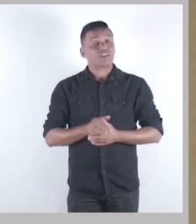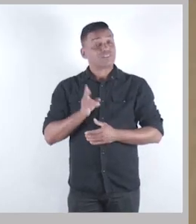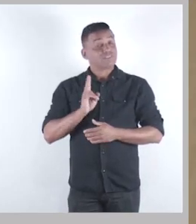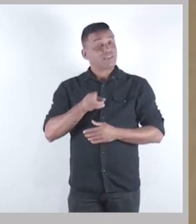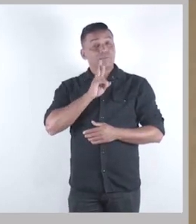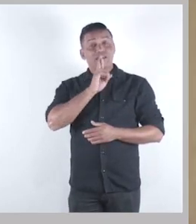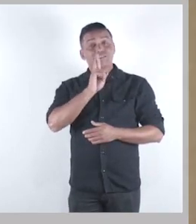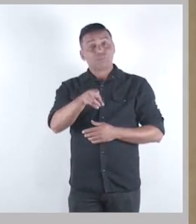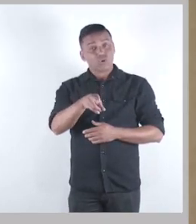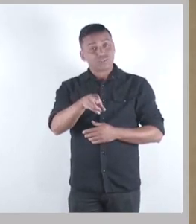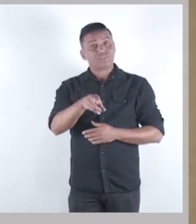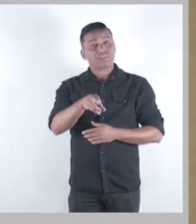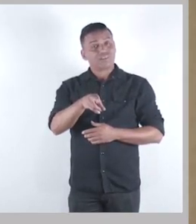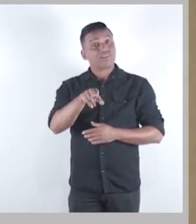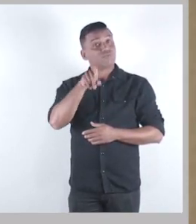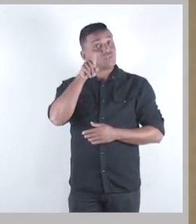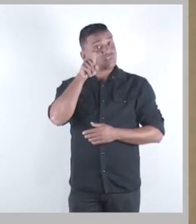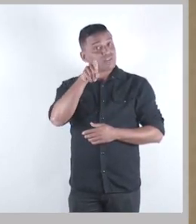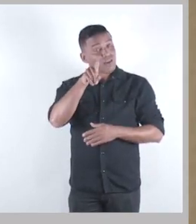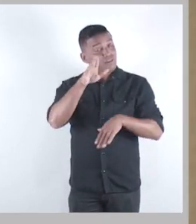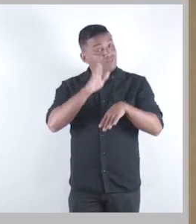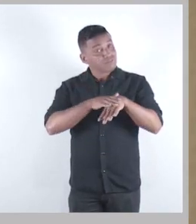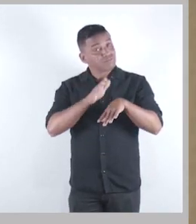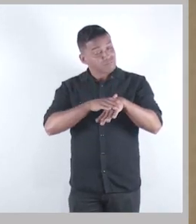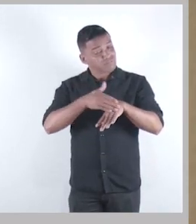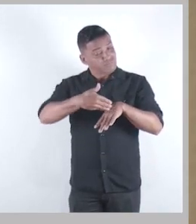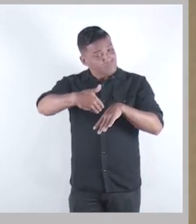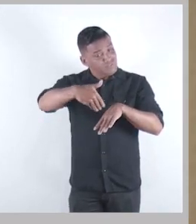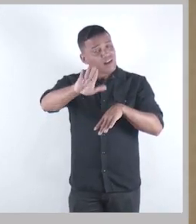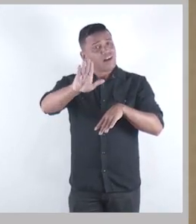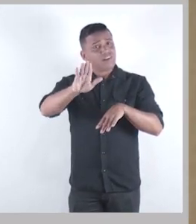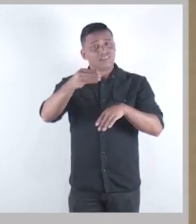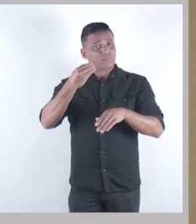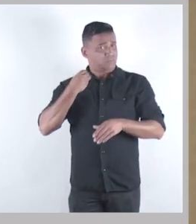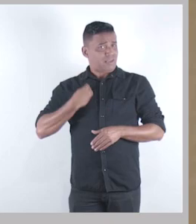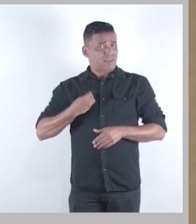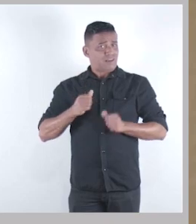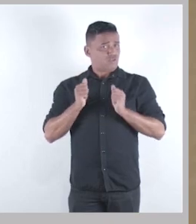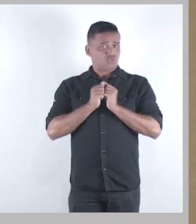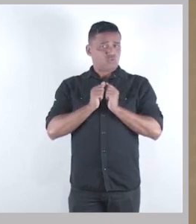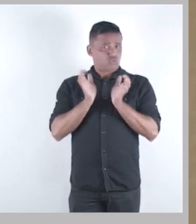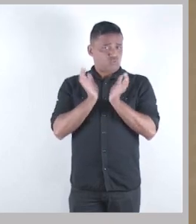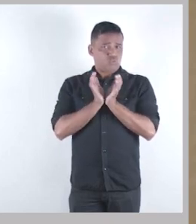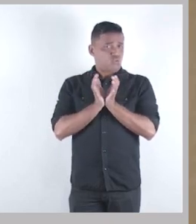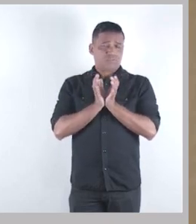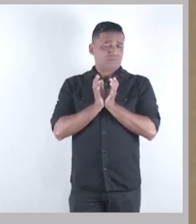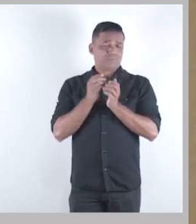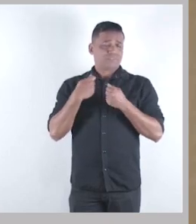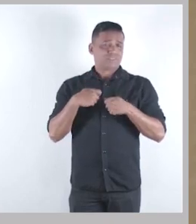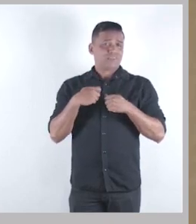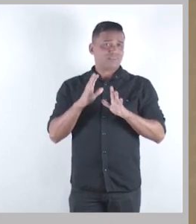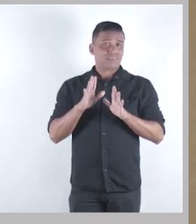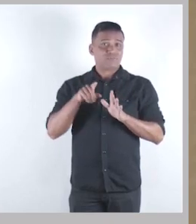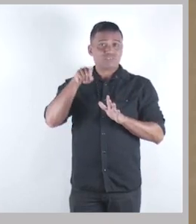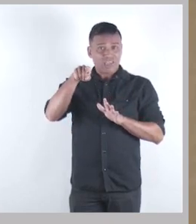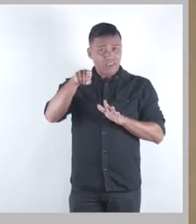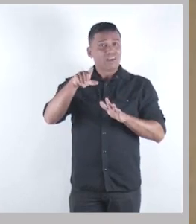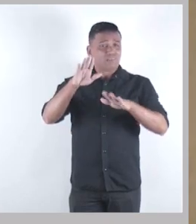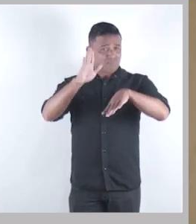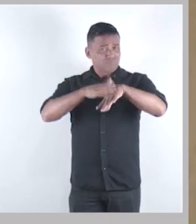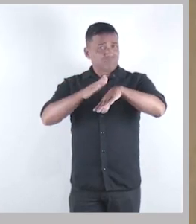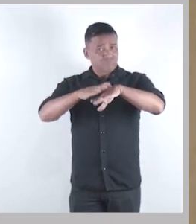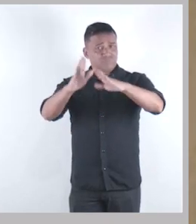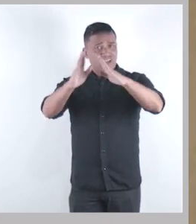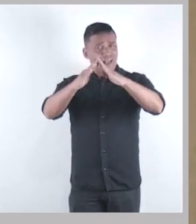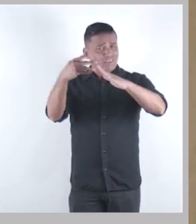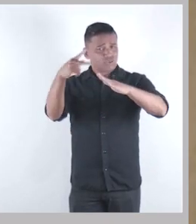respondemos de forma infalível. Você não precisa estar aqui conosco para fazer parte do Clube do Livro. Aí onde você está, você cria o